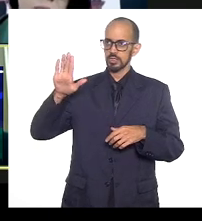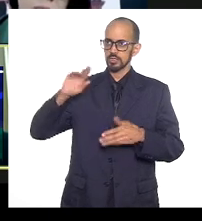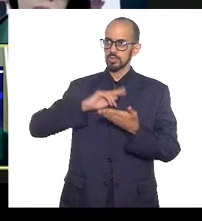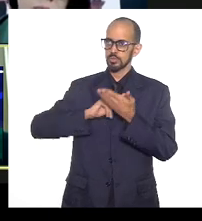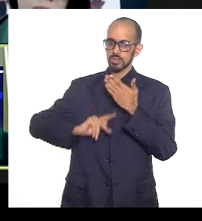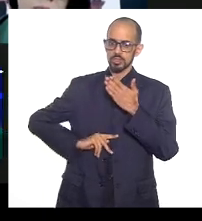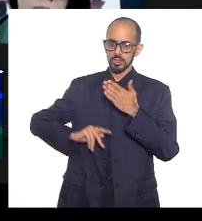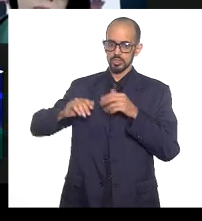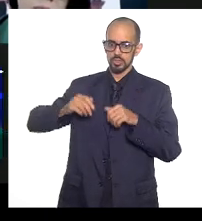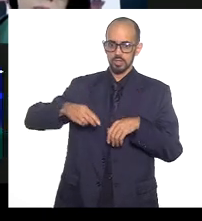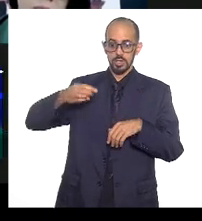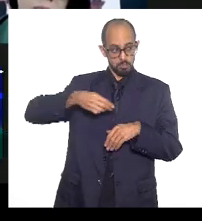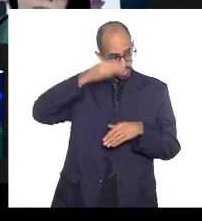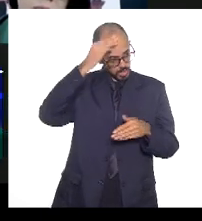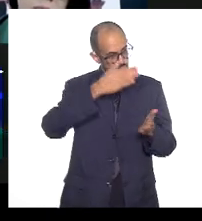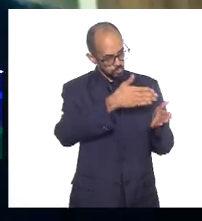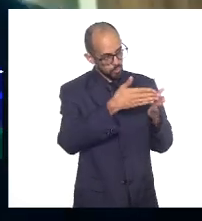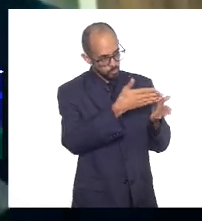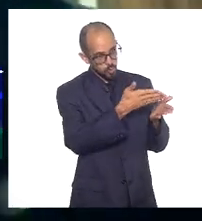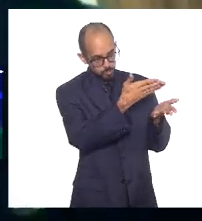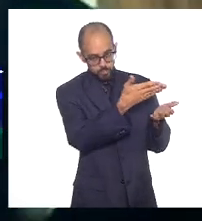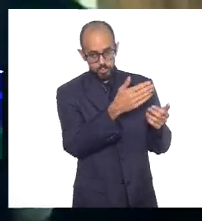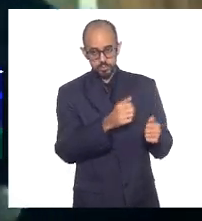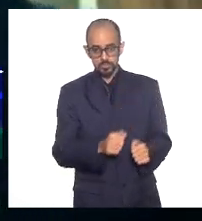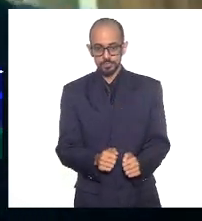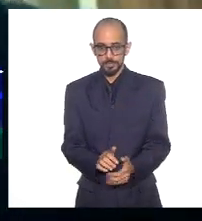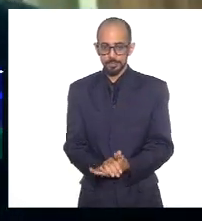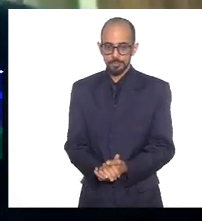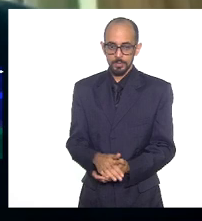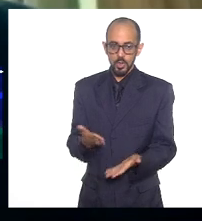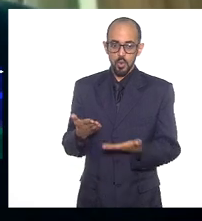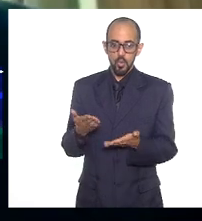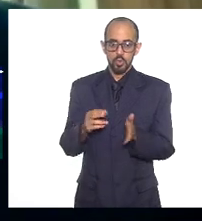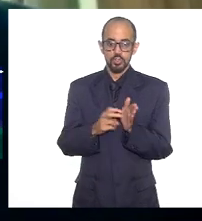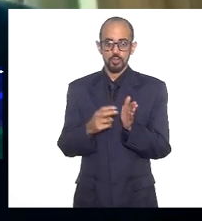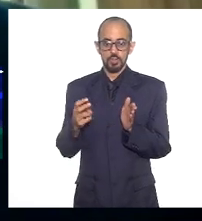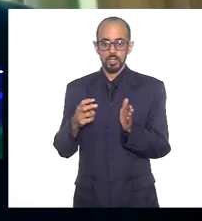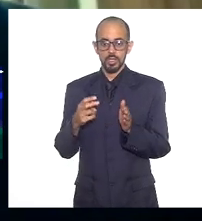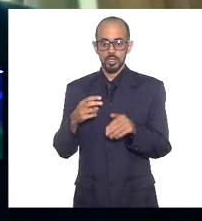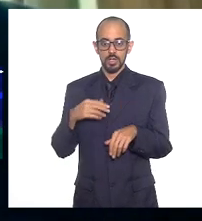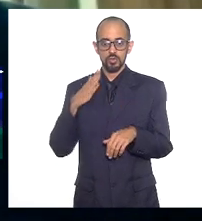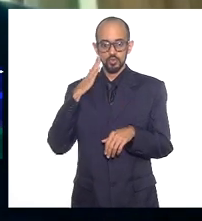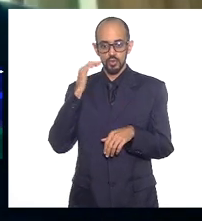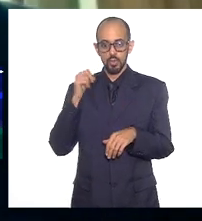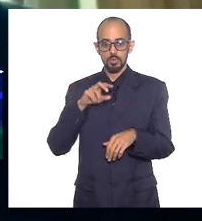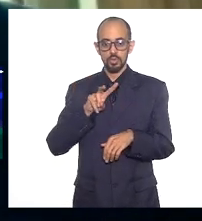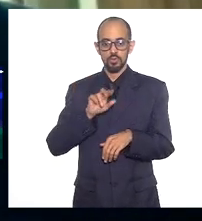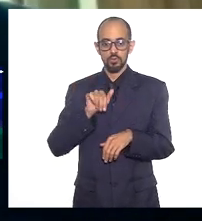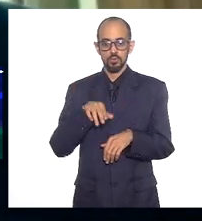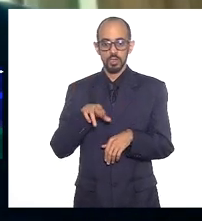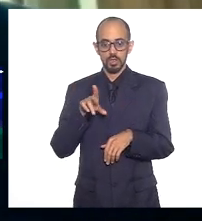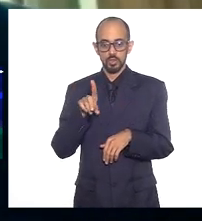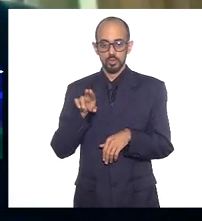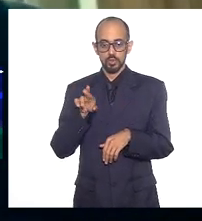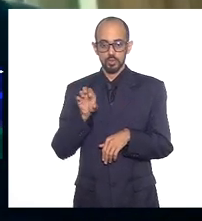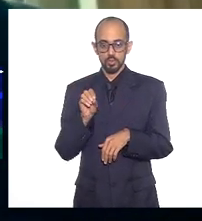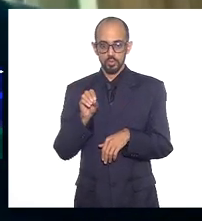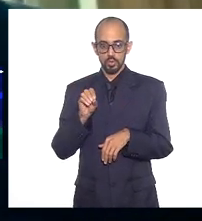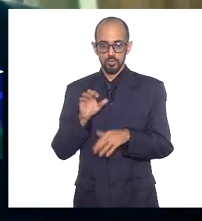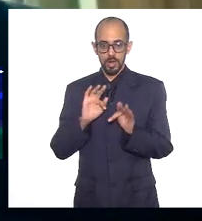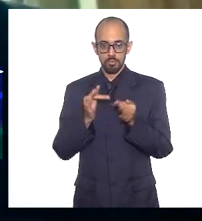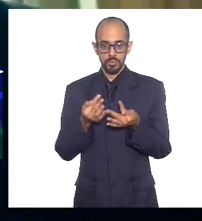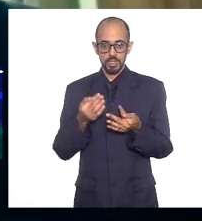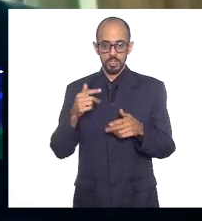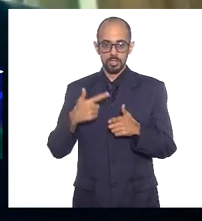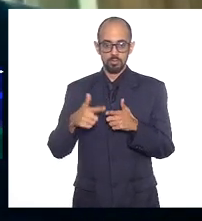deputado Marcos por favor só para informar hoje pela manhã eu soube que parece que o deputado Vandro Família teve um problema de saúde me